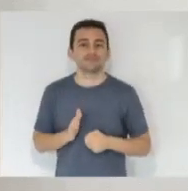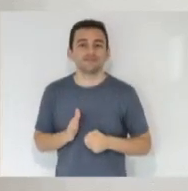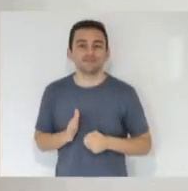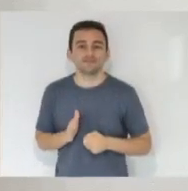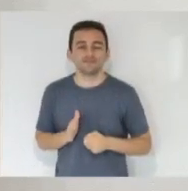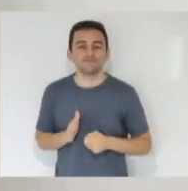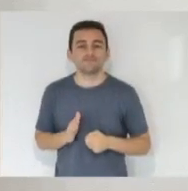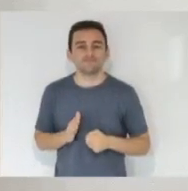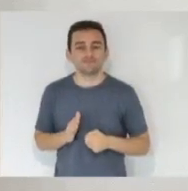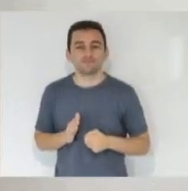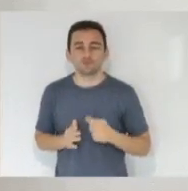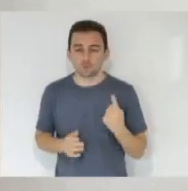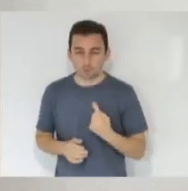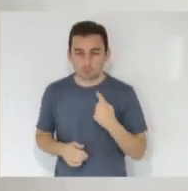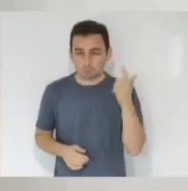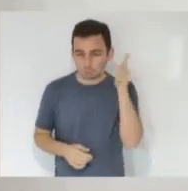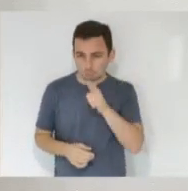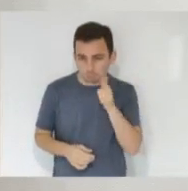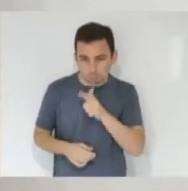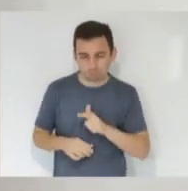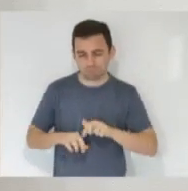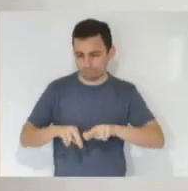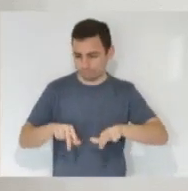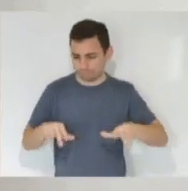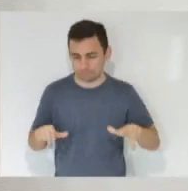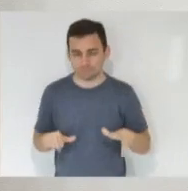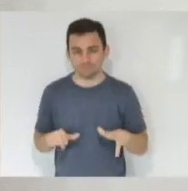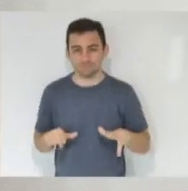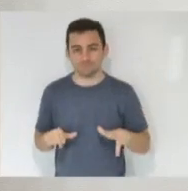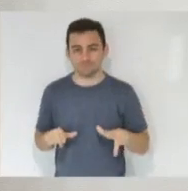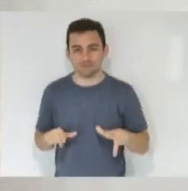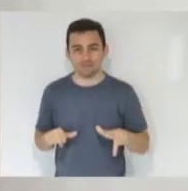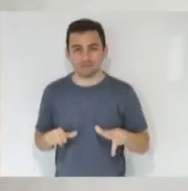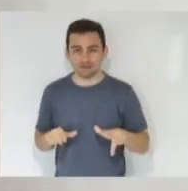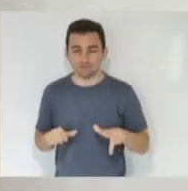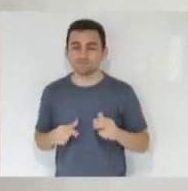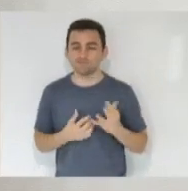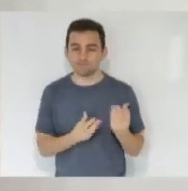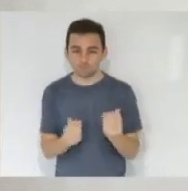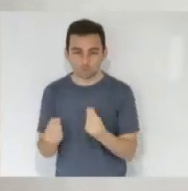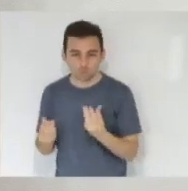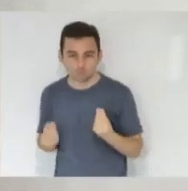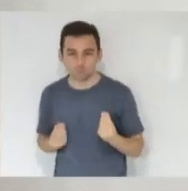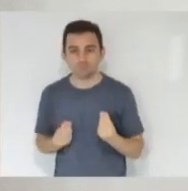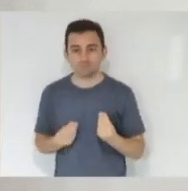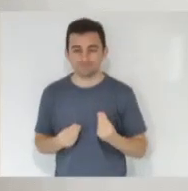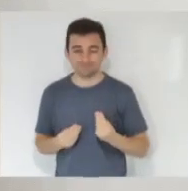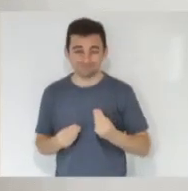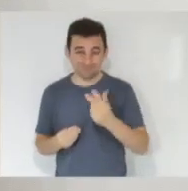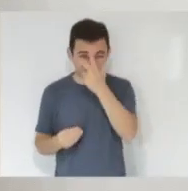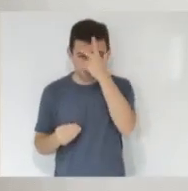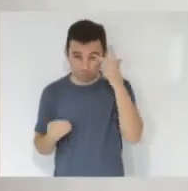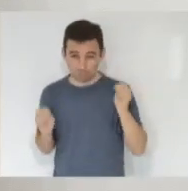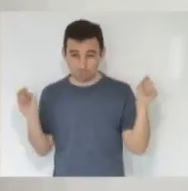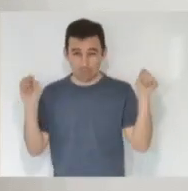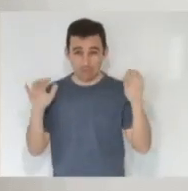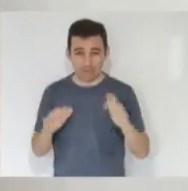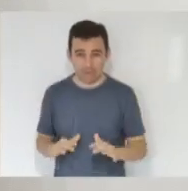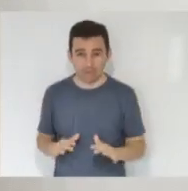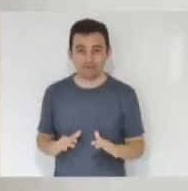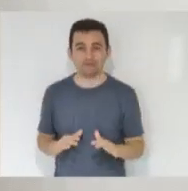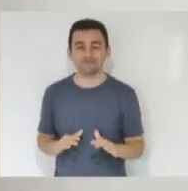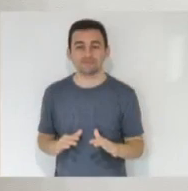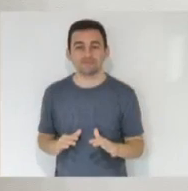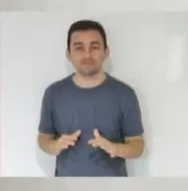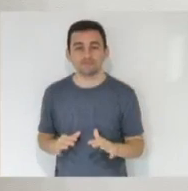muitos feitos, onde grandes atrações, grandes públicos e